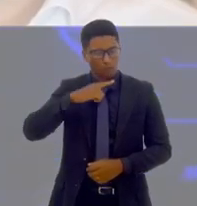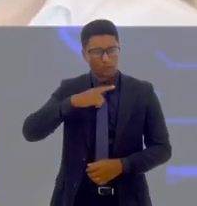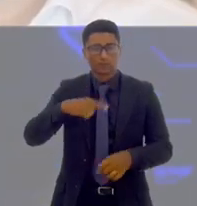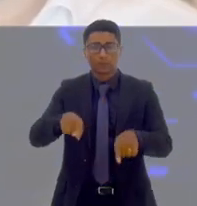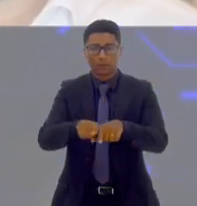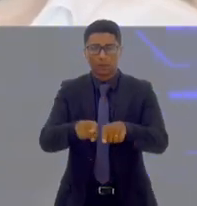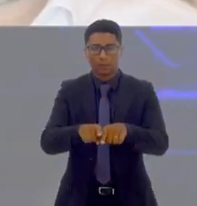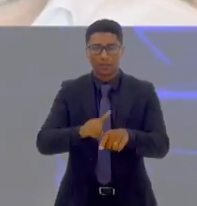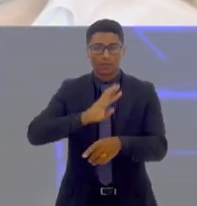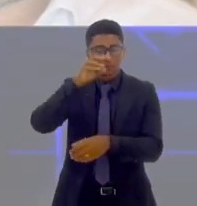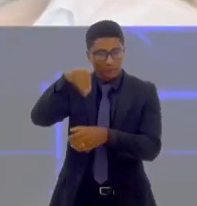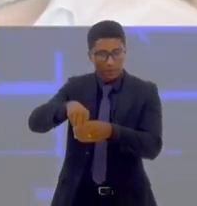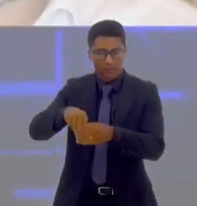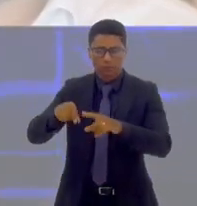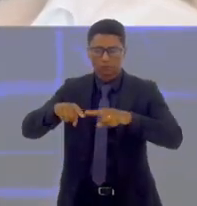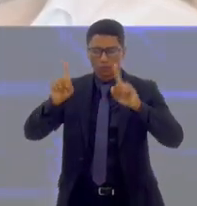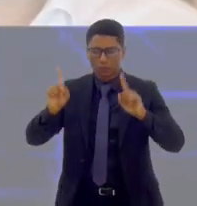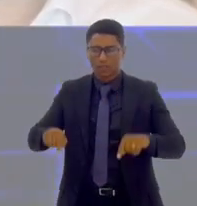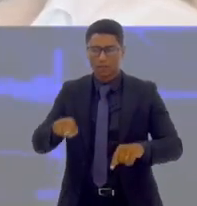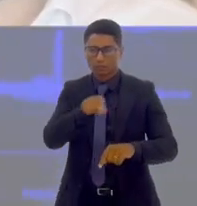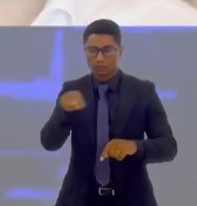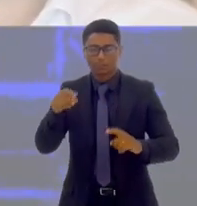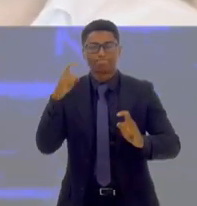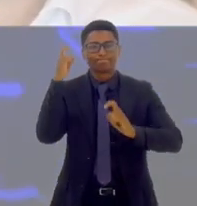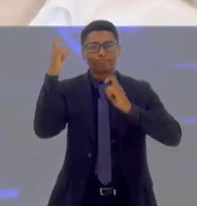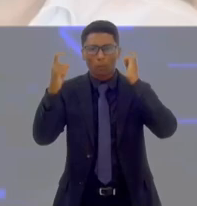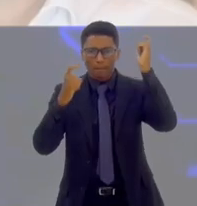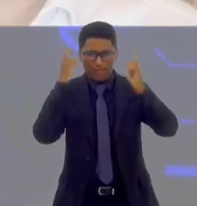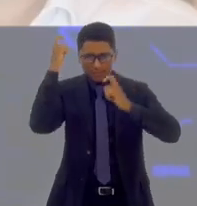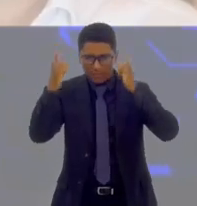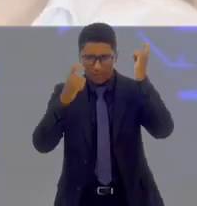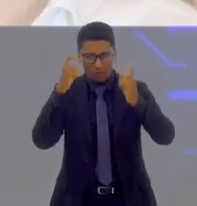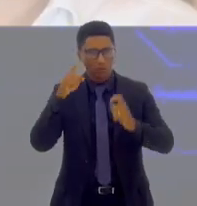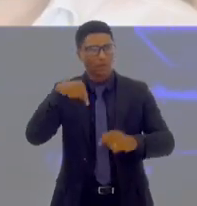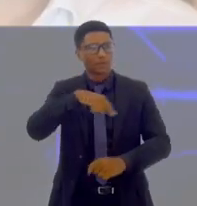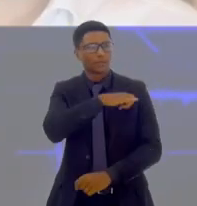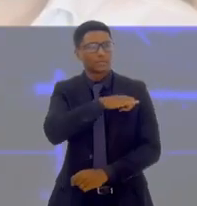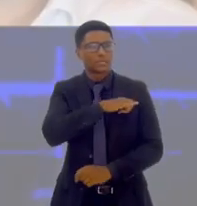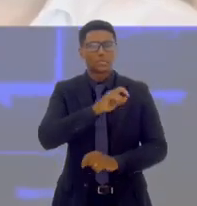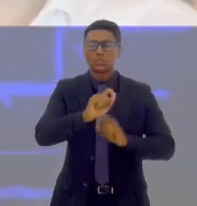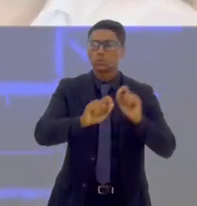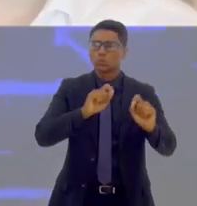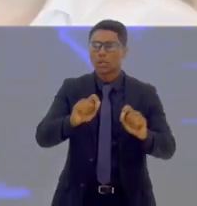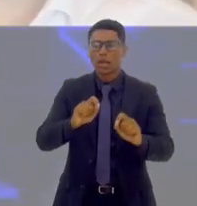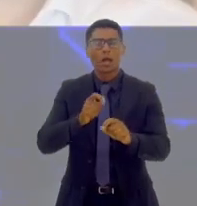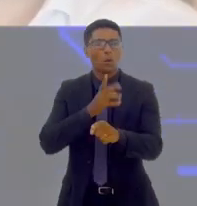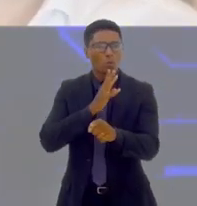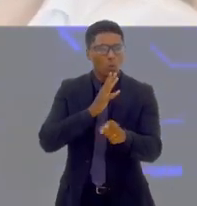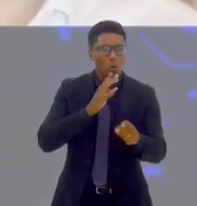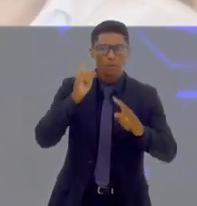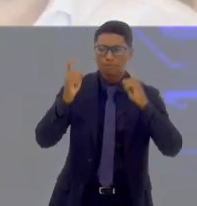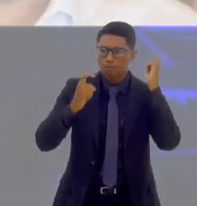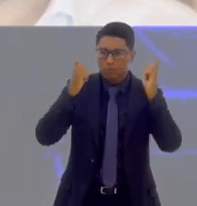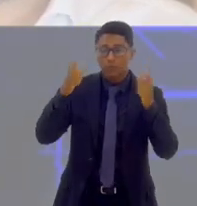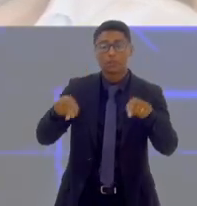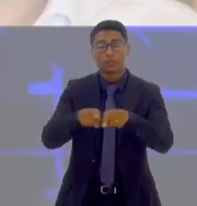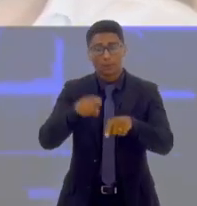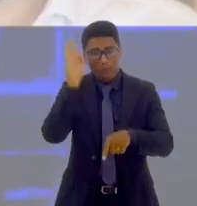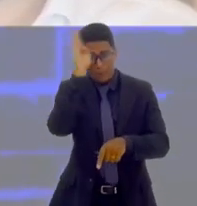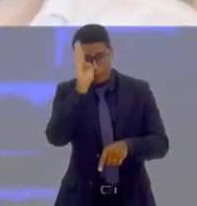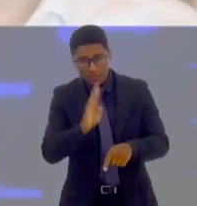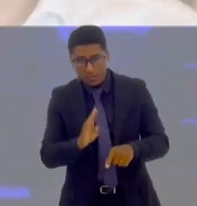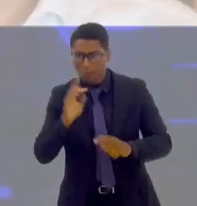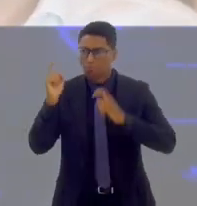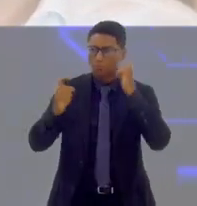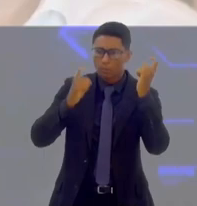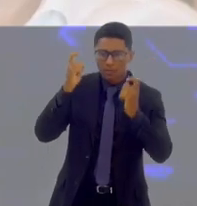gente preocupado com o Estado, preocupado com o país, que conhece as suas áreas. Então, qualquer coisa, que acho que é para isso